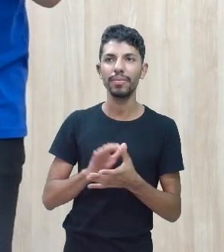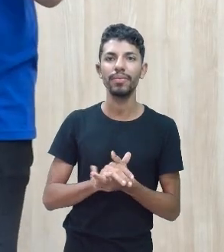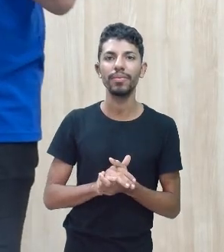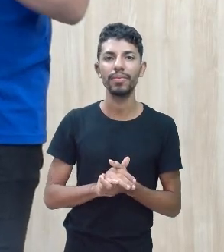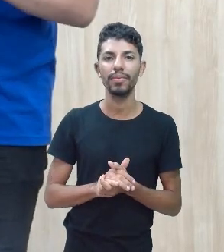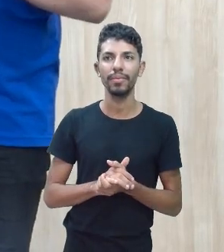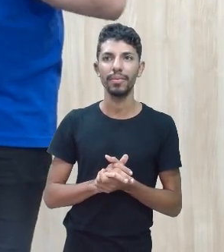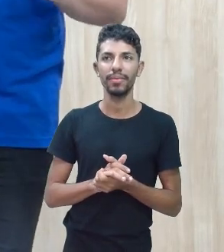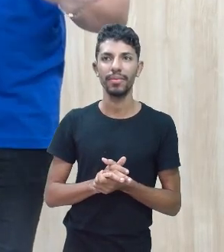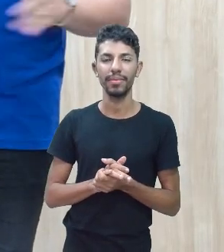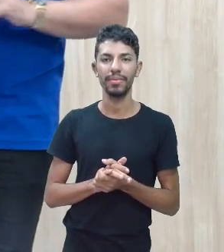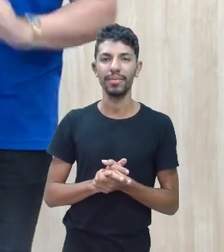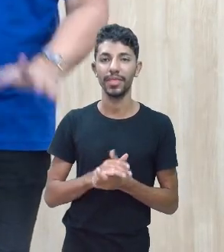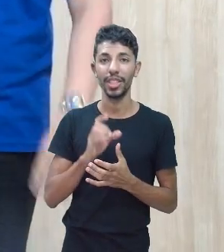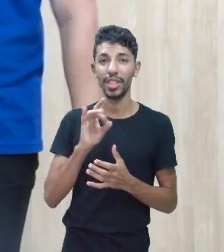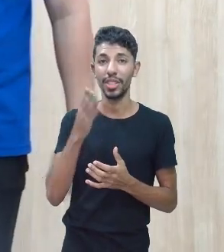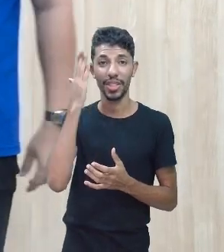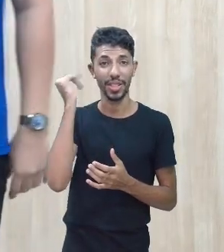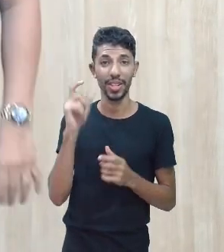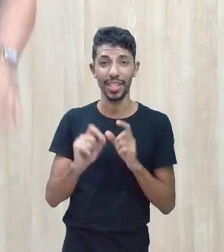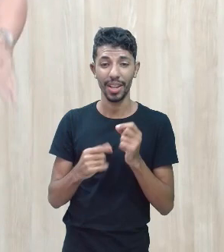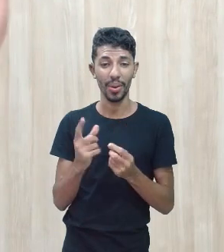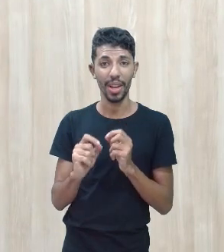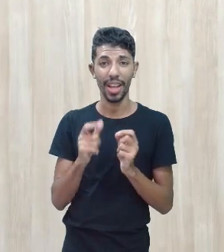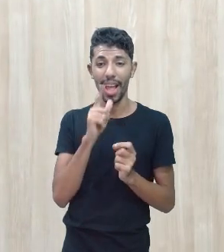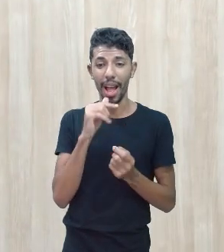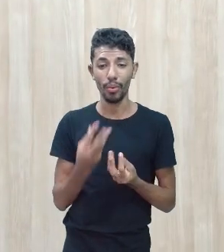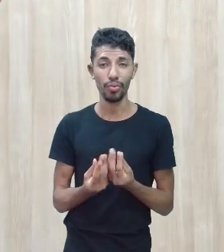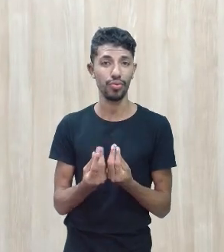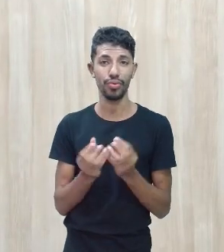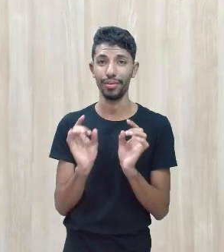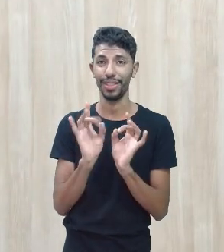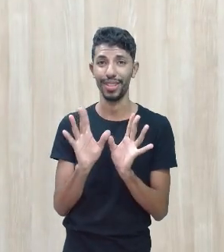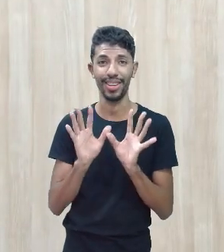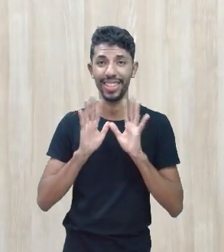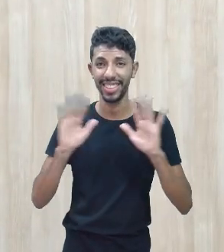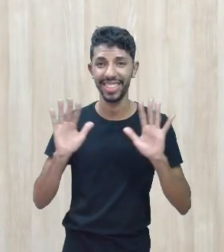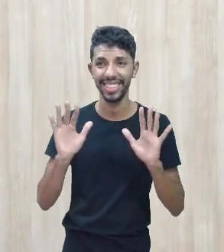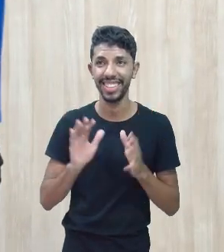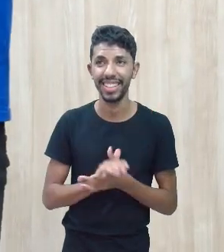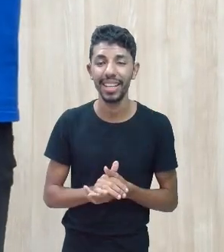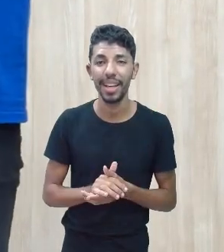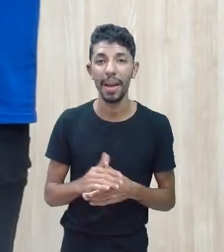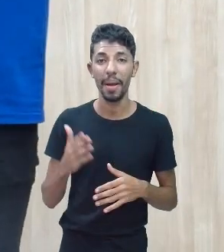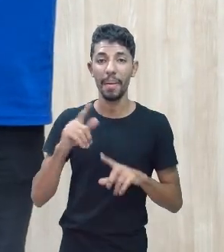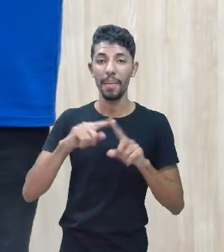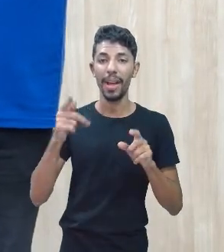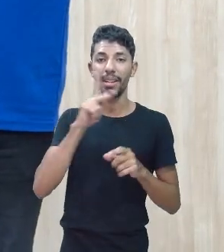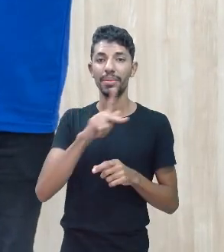fica quente mesmo, e nada mais, que eu não sei fazer mais nada. Cooking, o professor André sabe fazer até